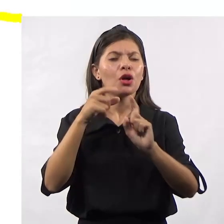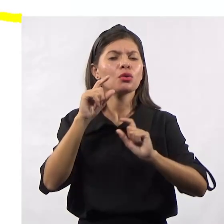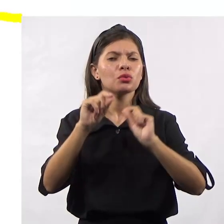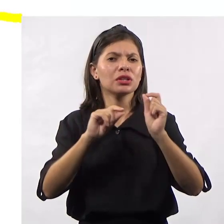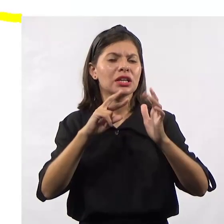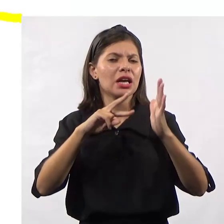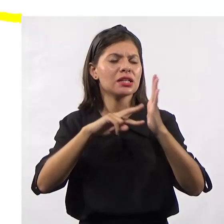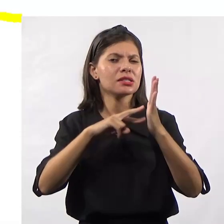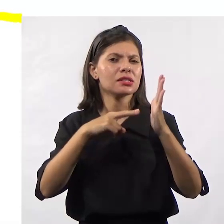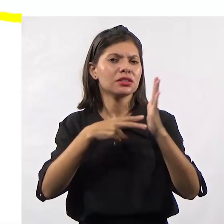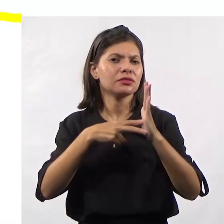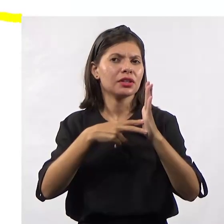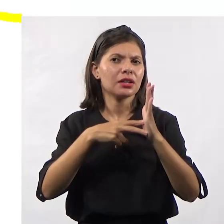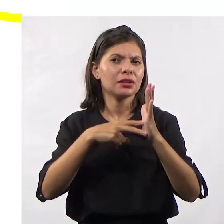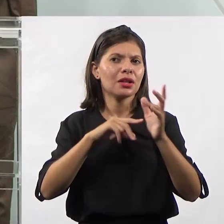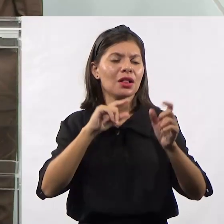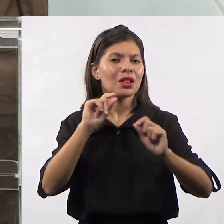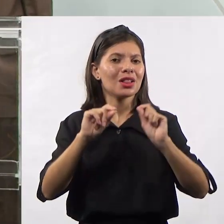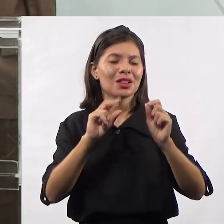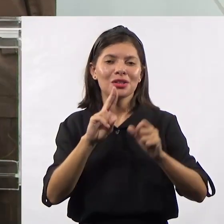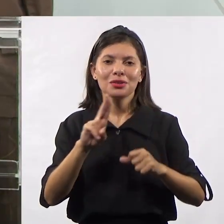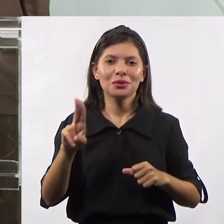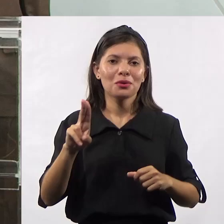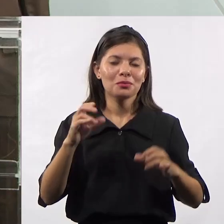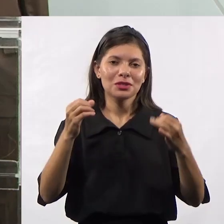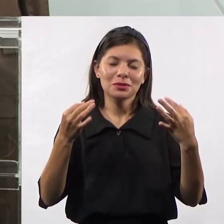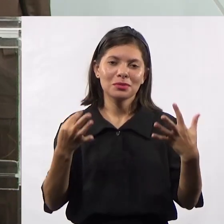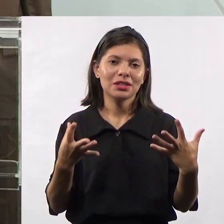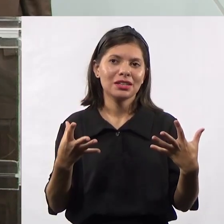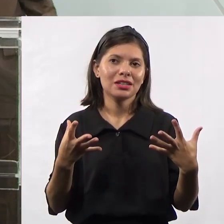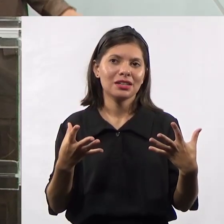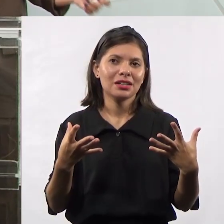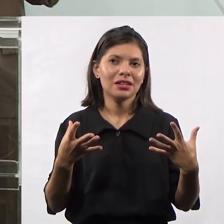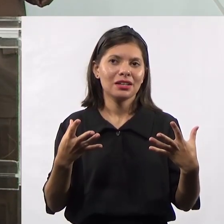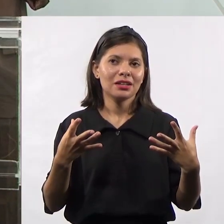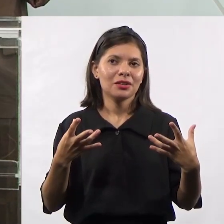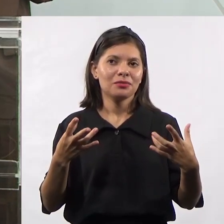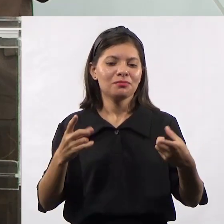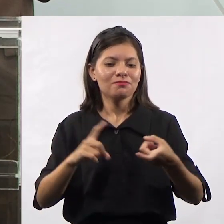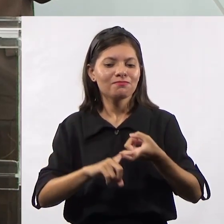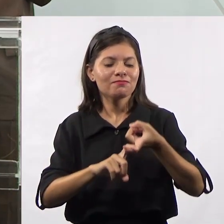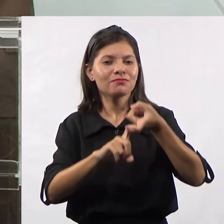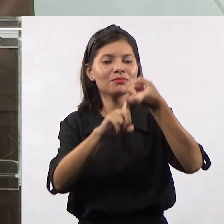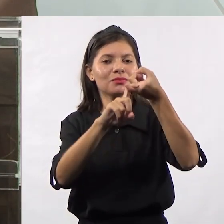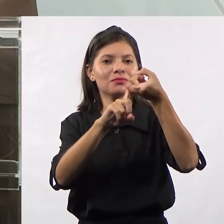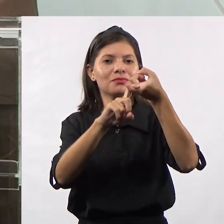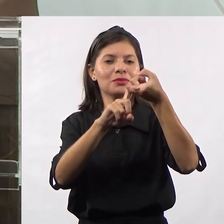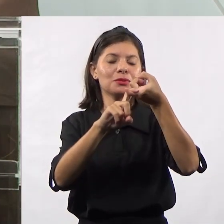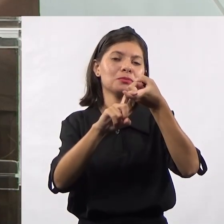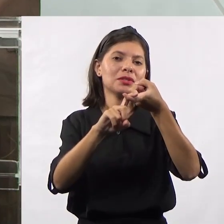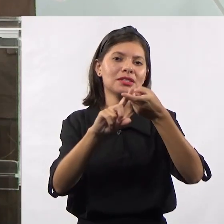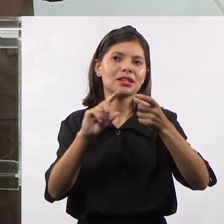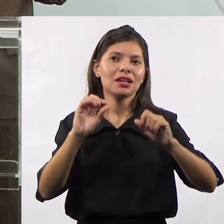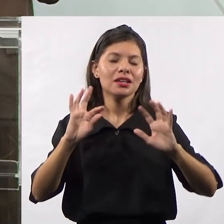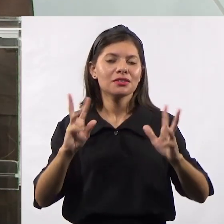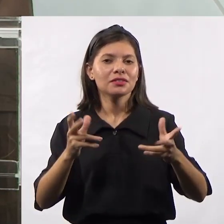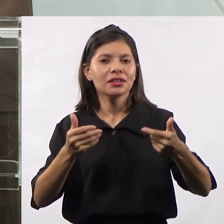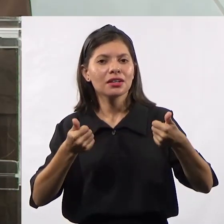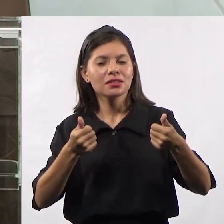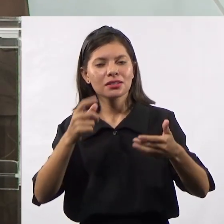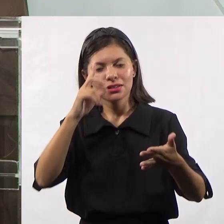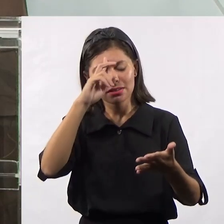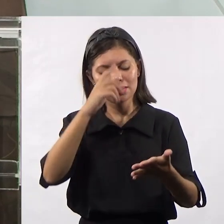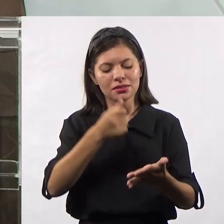suspensivo. O que é efeito suspensivo? O próprio nome já diz. O recurso tem efeito suspensivo, você suspende